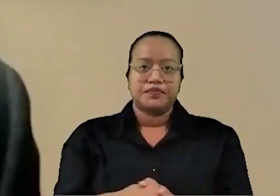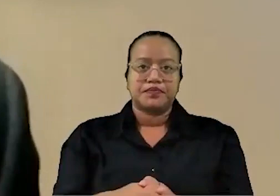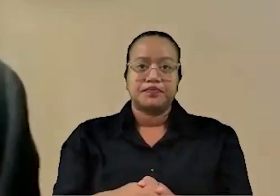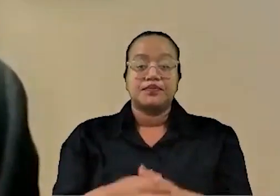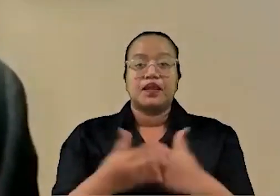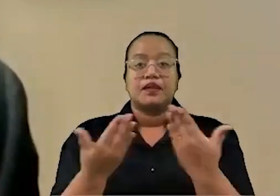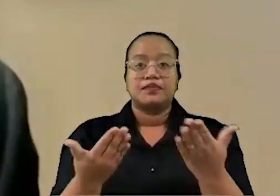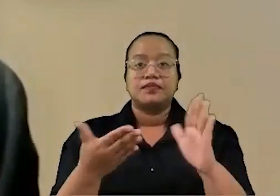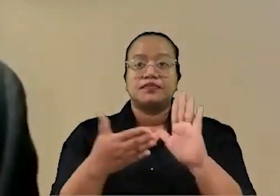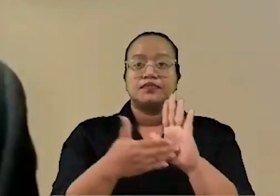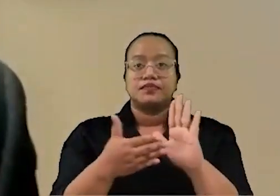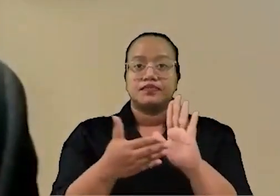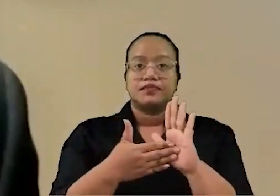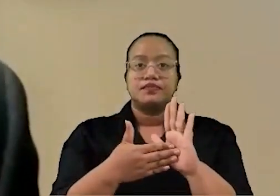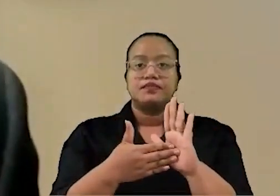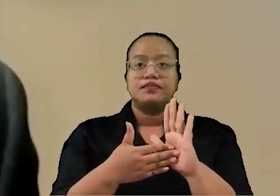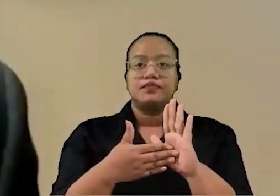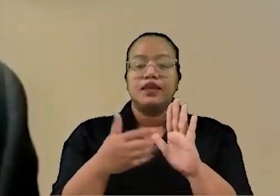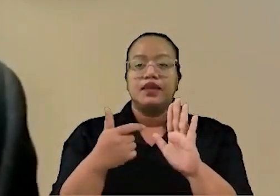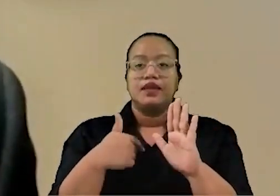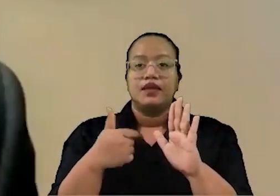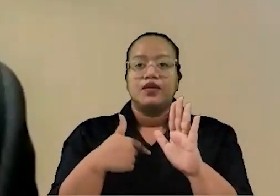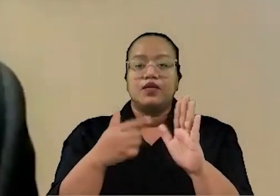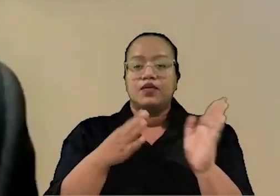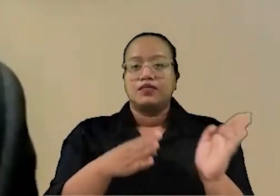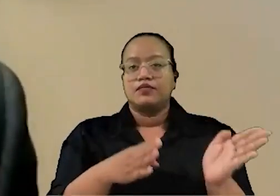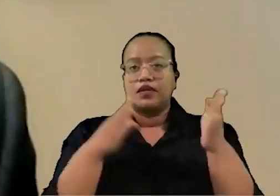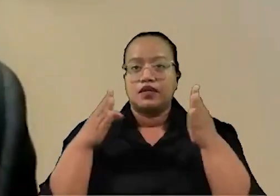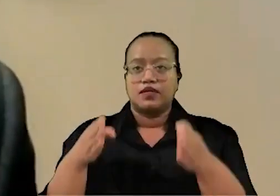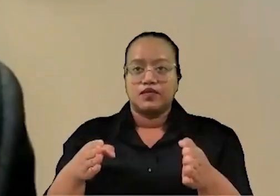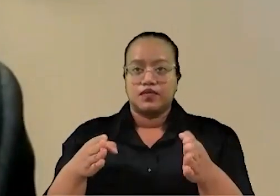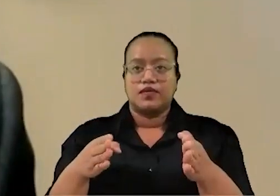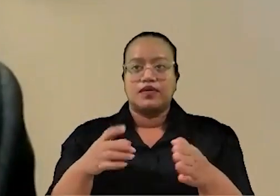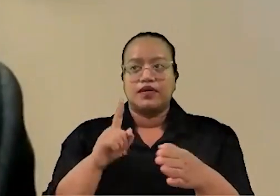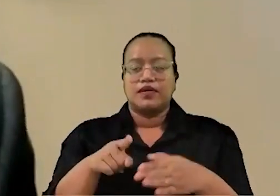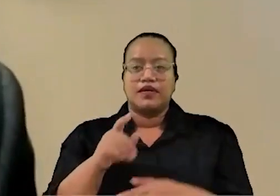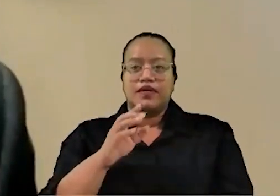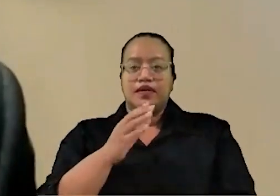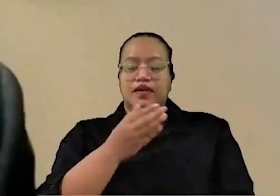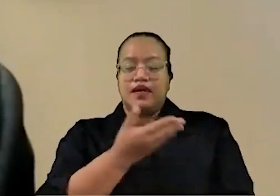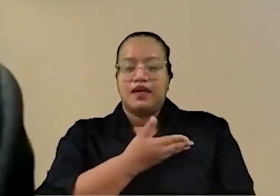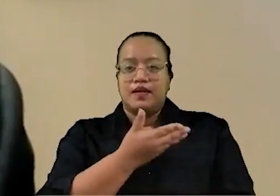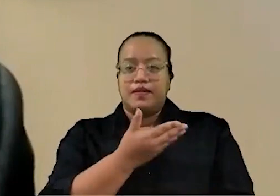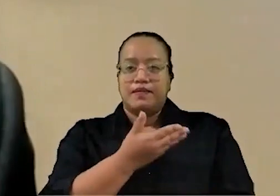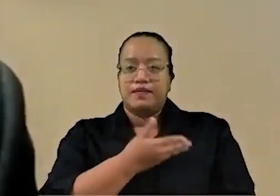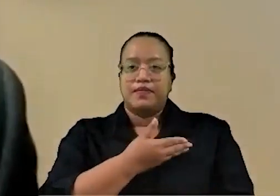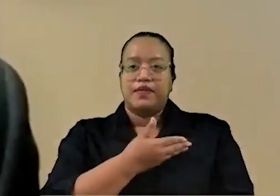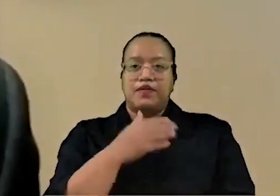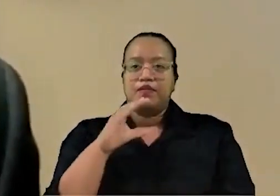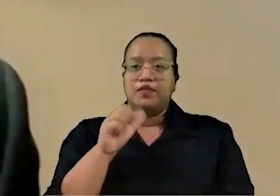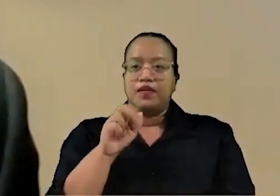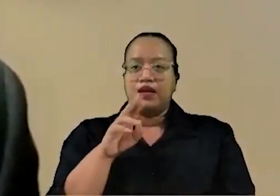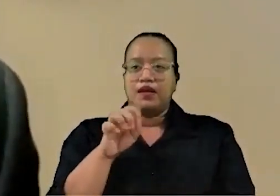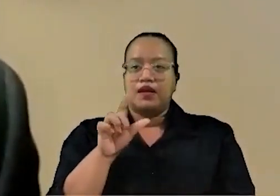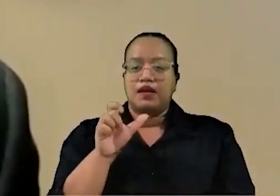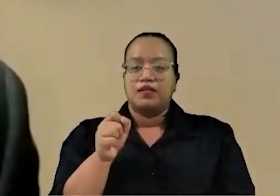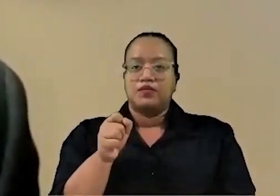segundo bloco aqui com o meu colega e amigo Carlos, né? Eu vou tentar ser o mais breve possível para